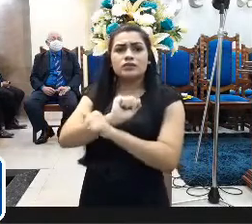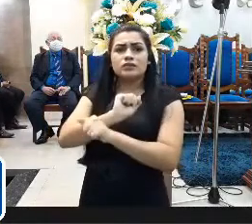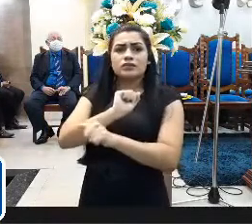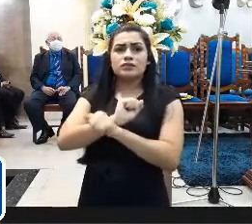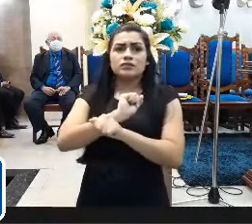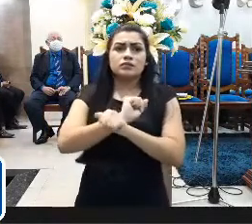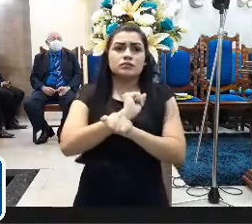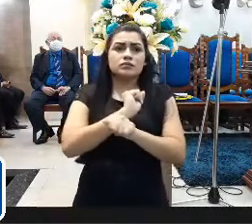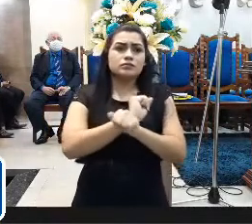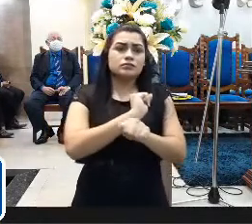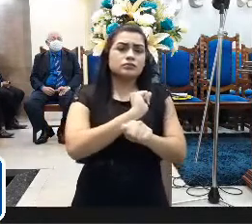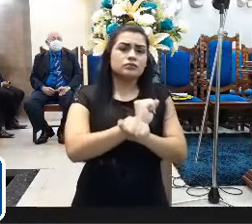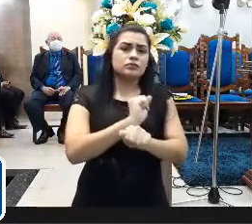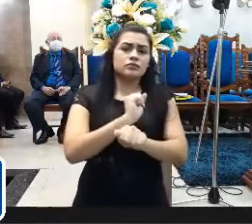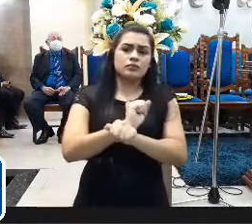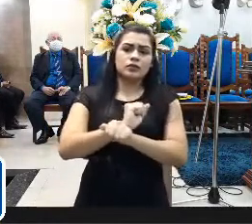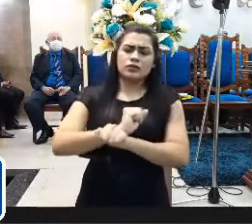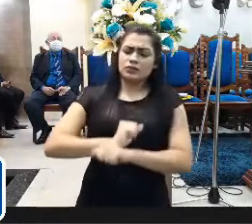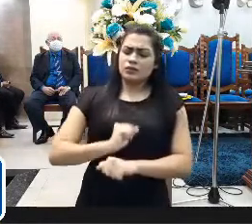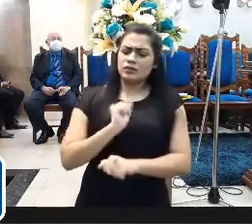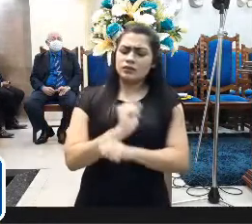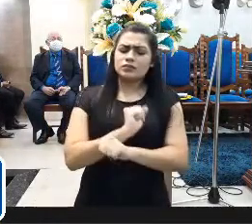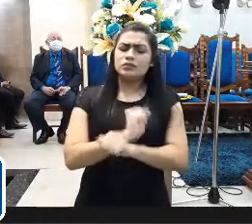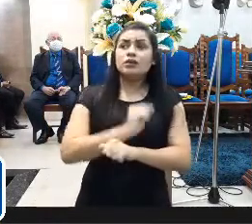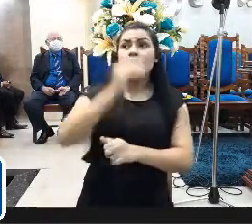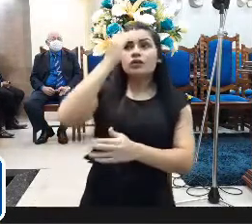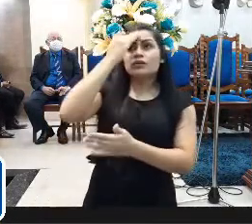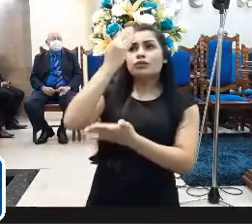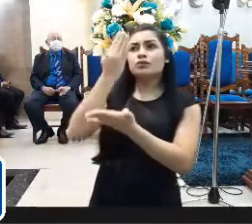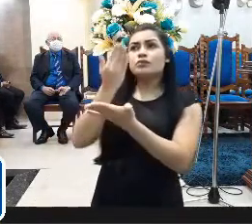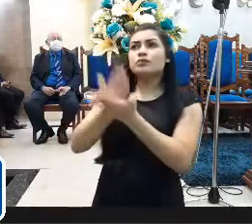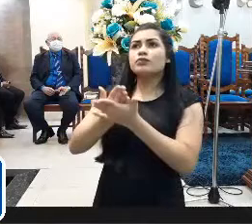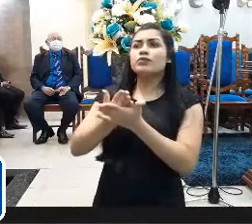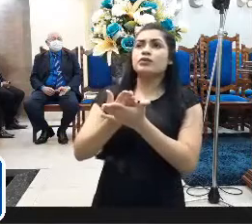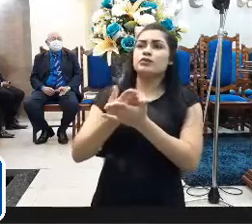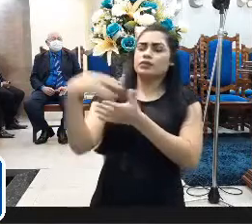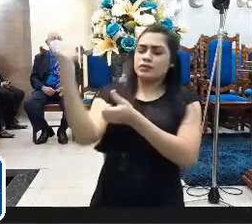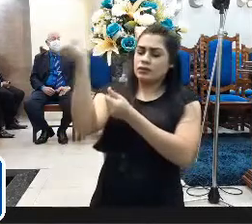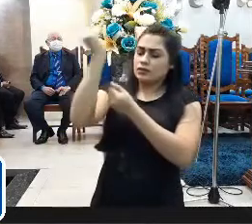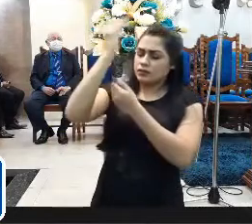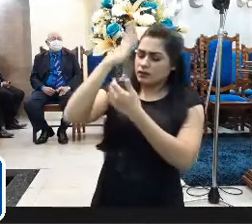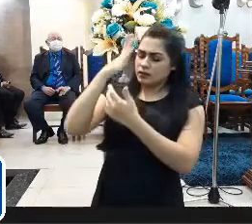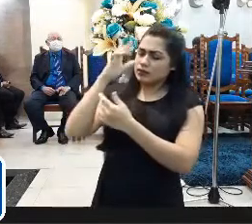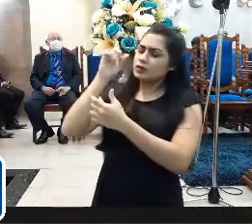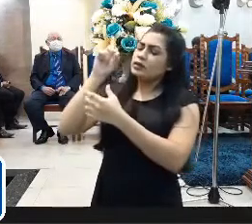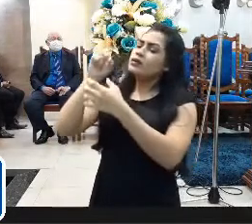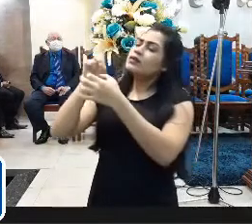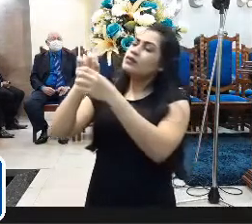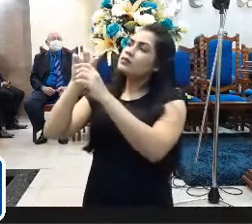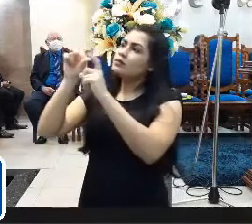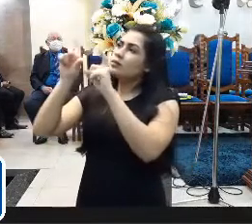esteja esperando, esteja confiando, dependendo desta graça.